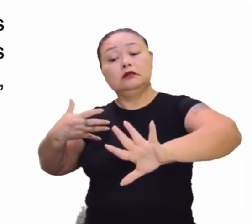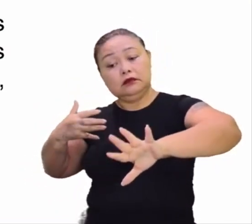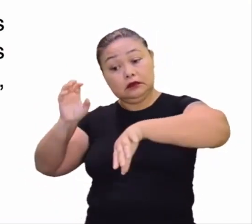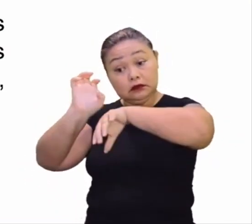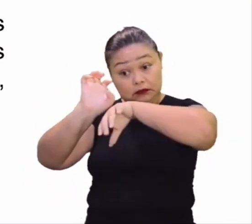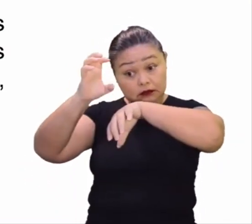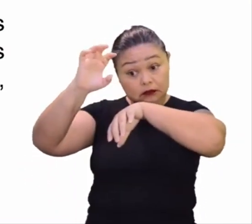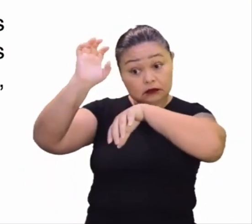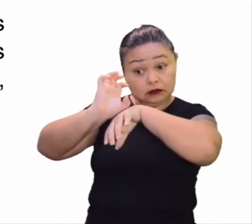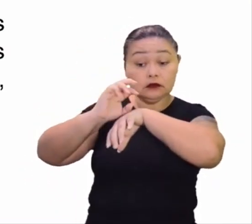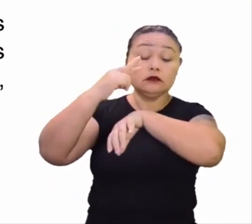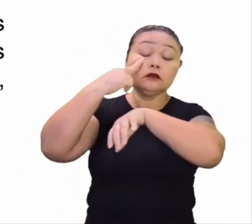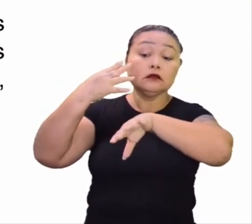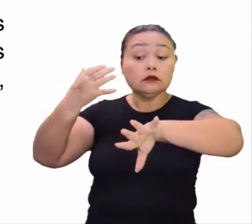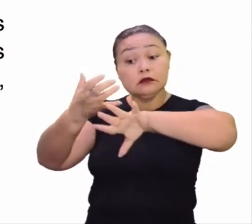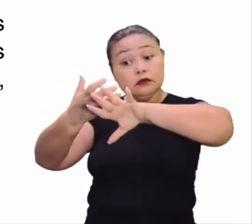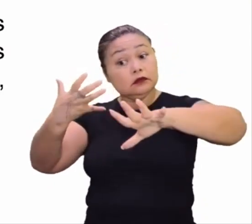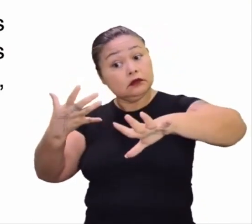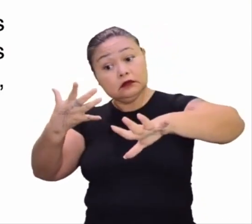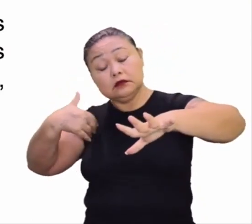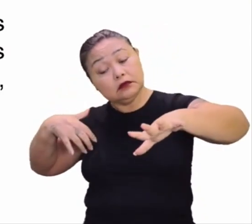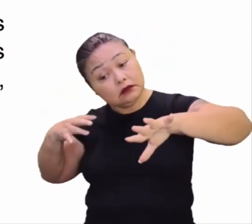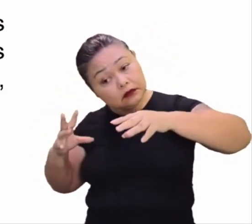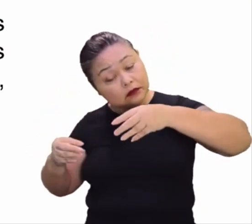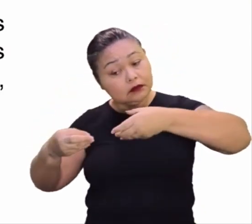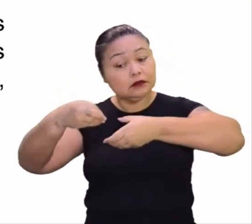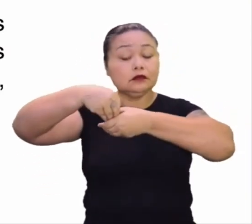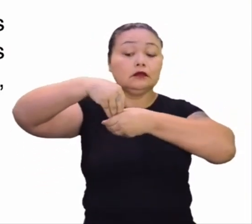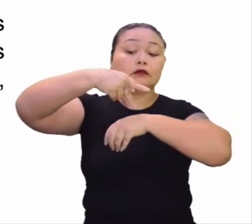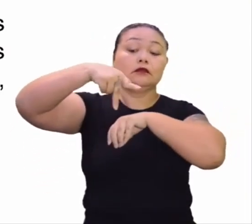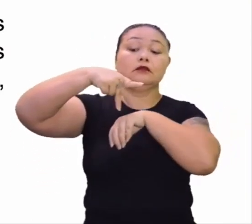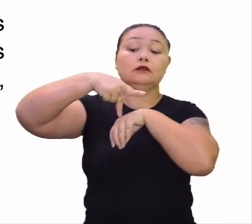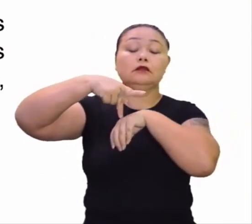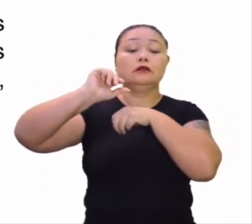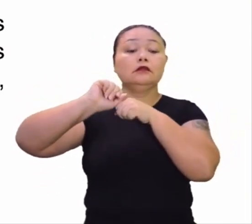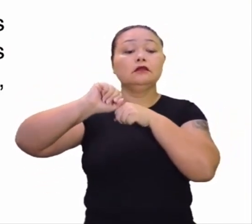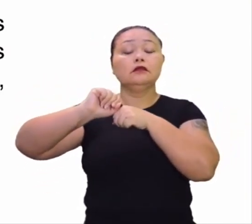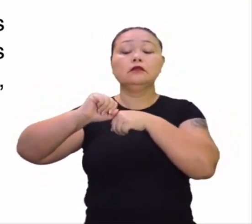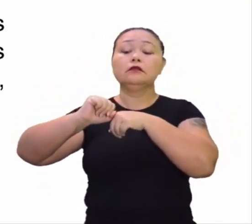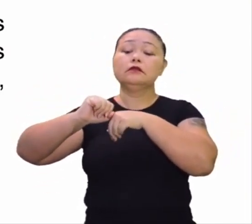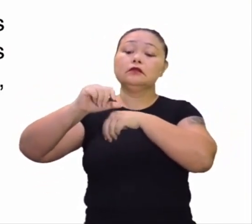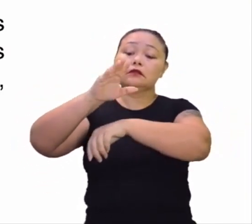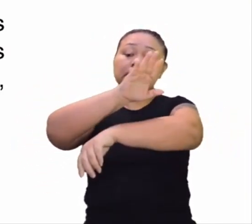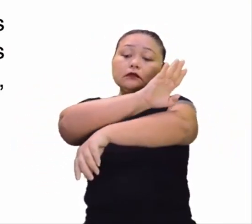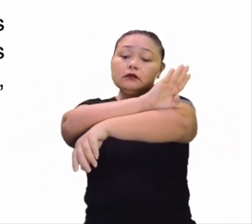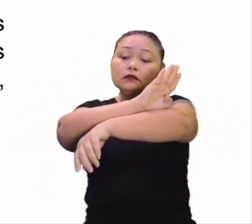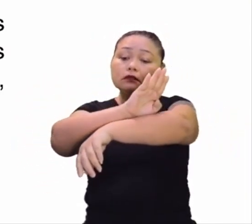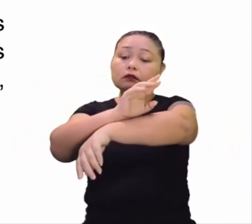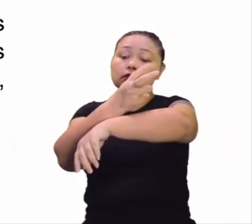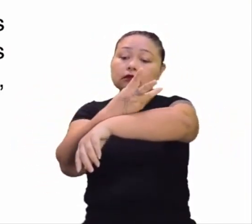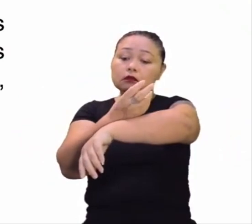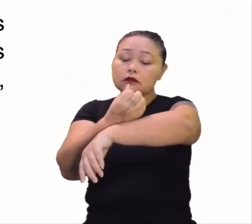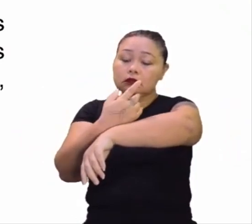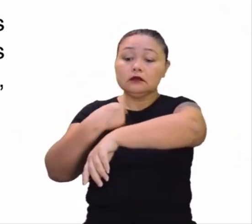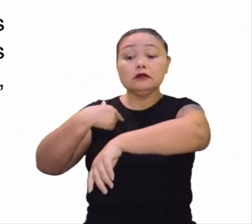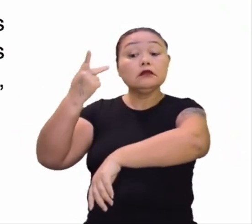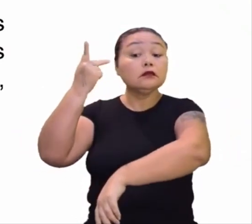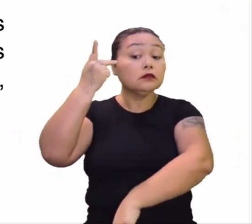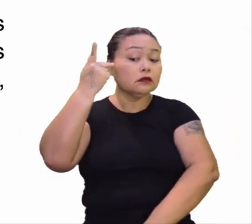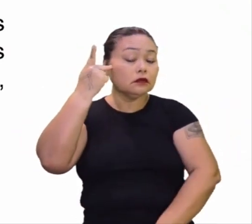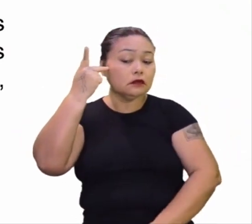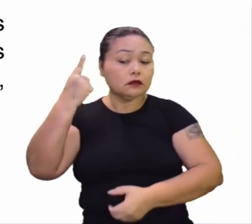é o seguinte, a estrada da BR-364 vem desde lá de Limeira, em São Paulo, até chegar aqui